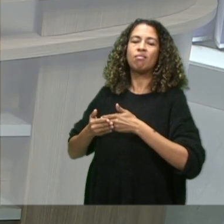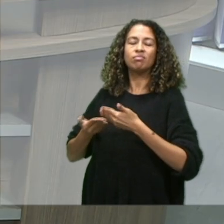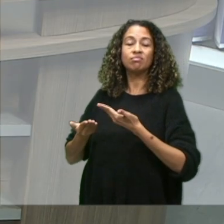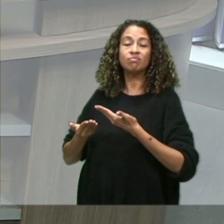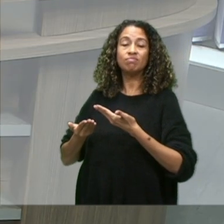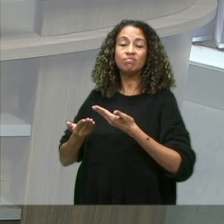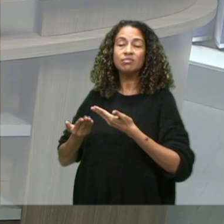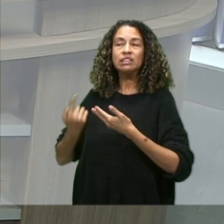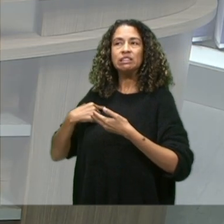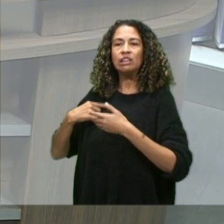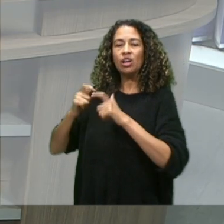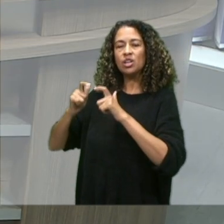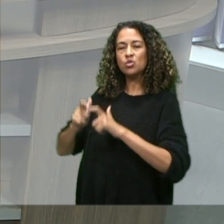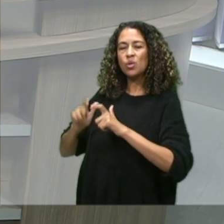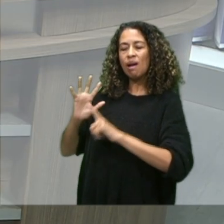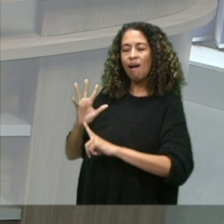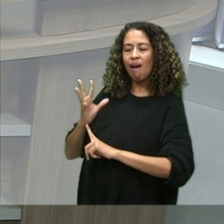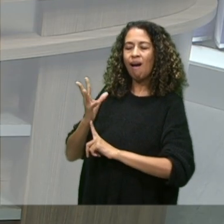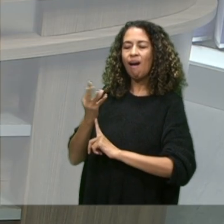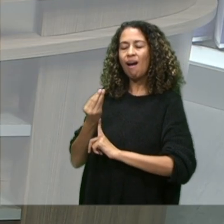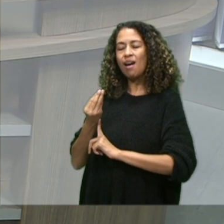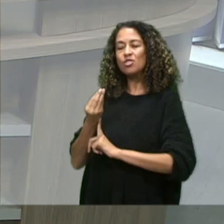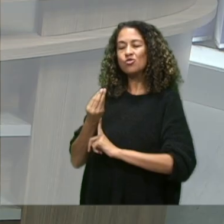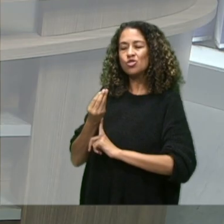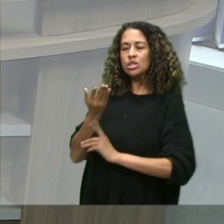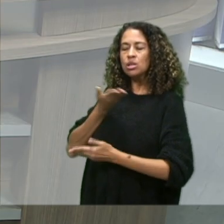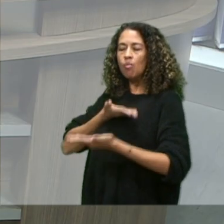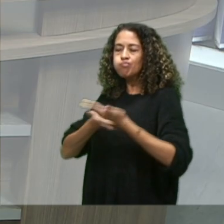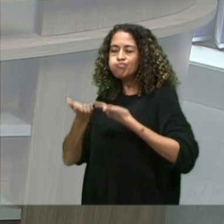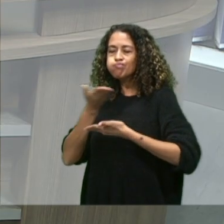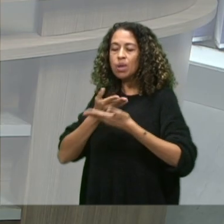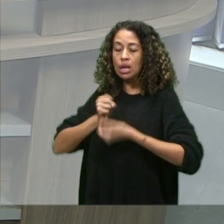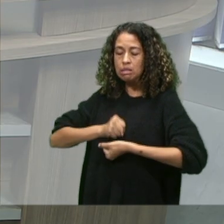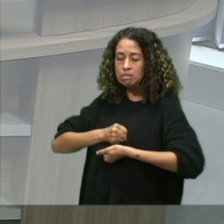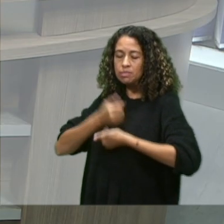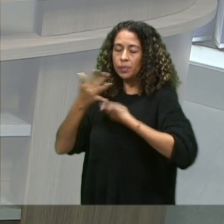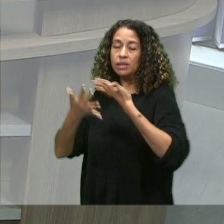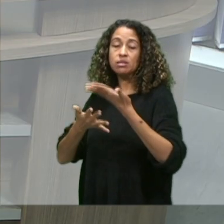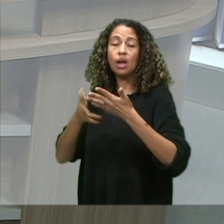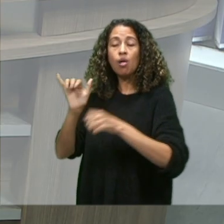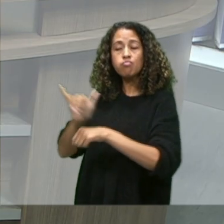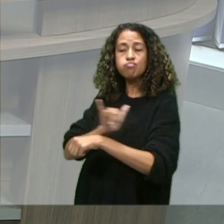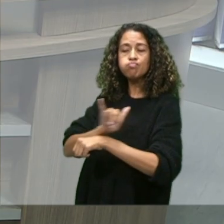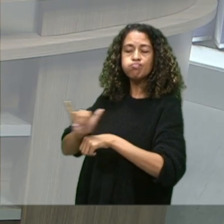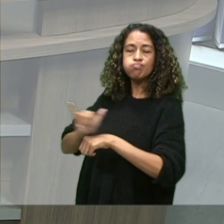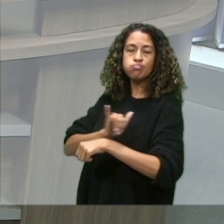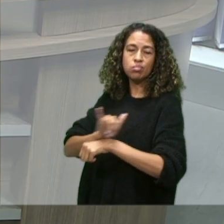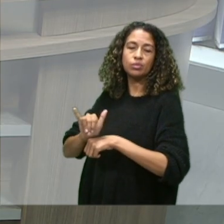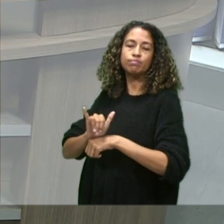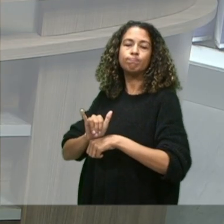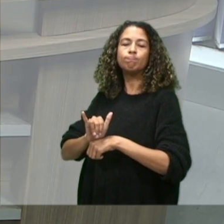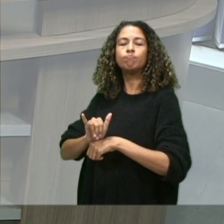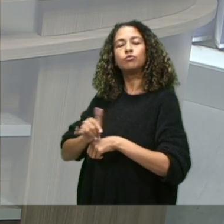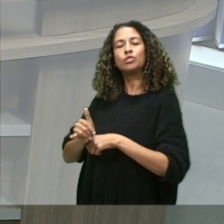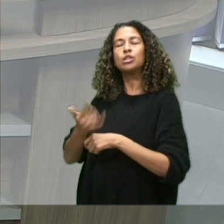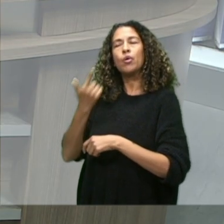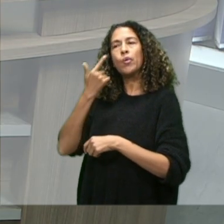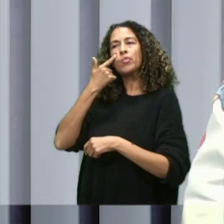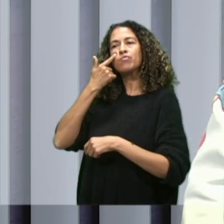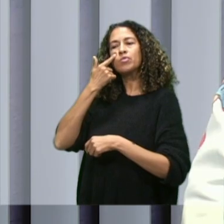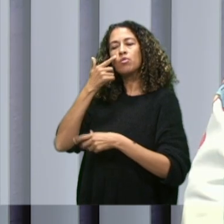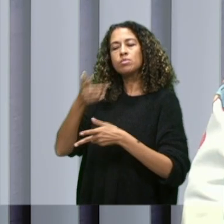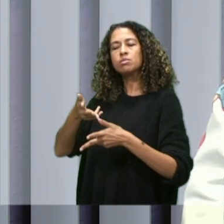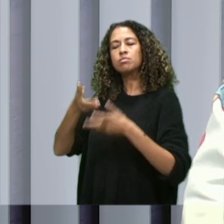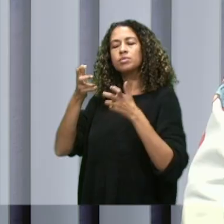a arte vai sendo dialogada de outra forma, né? Então, eu comecei a enxergar esse